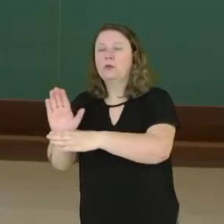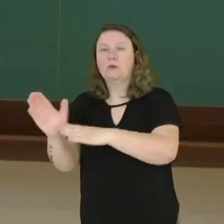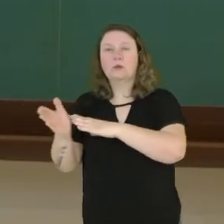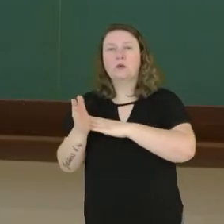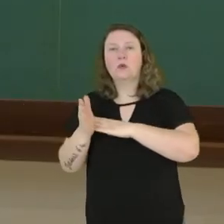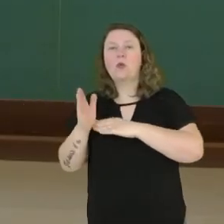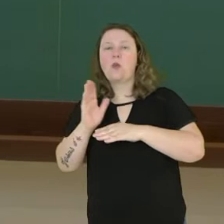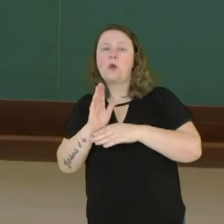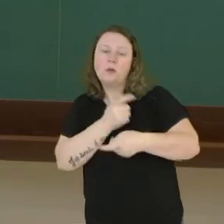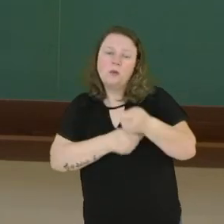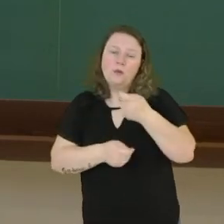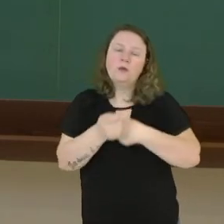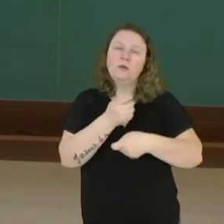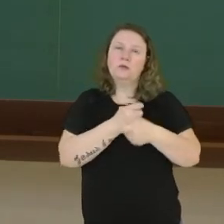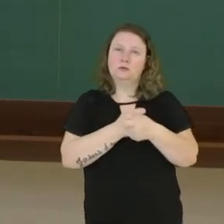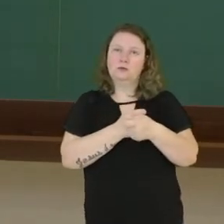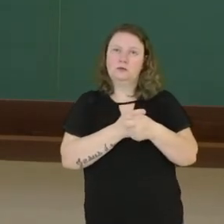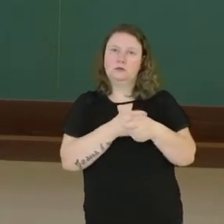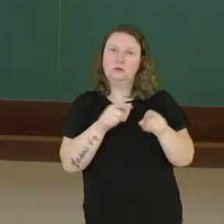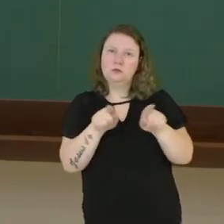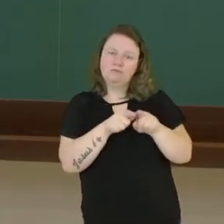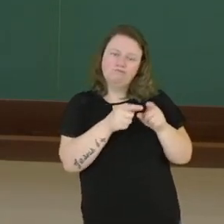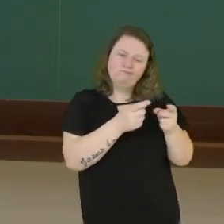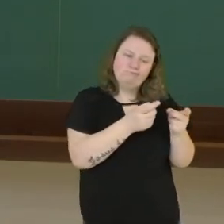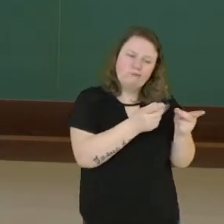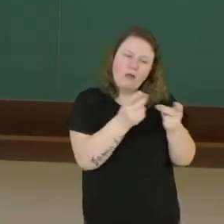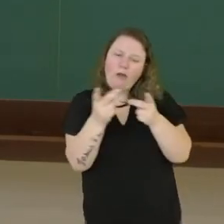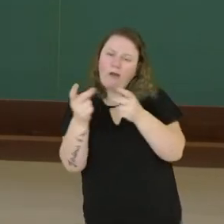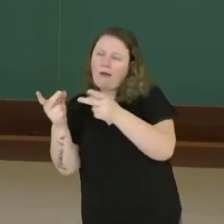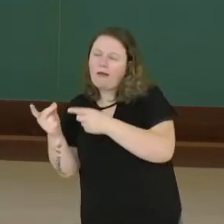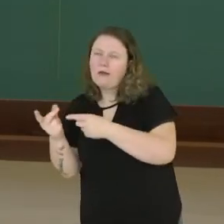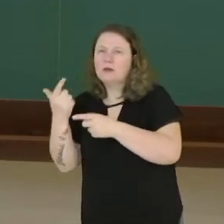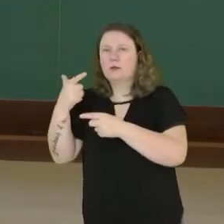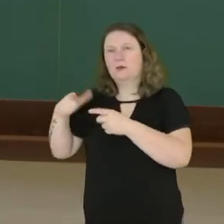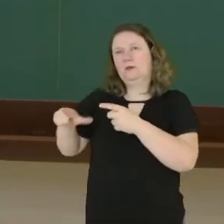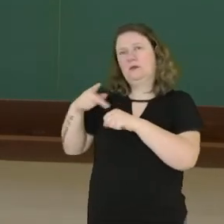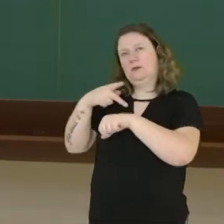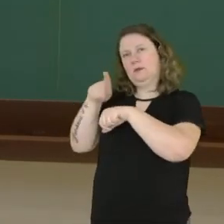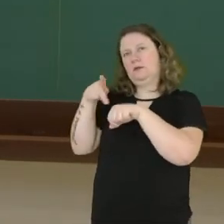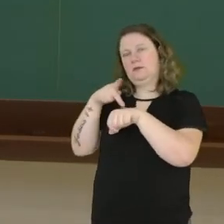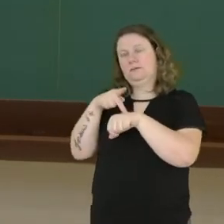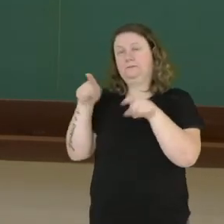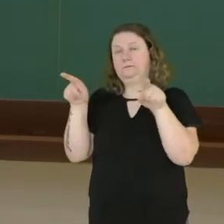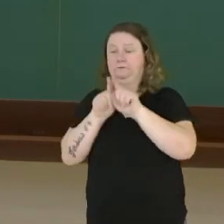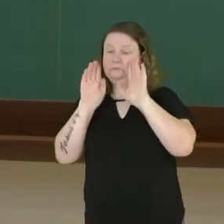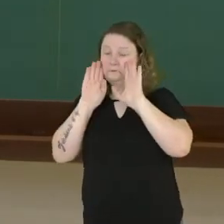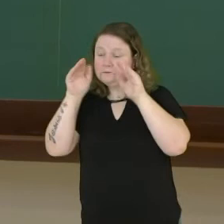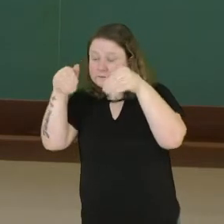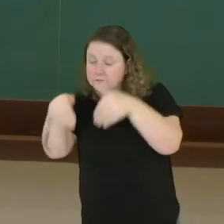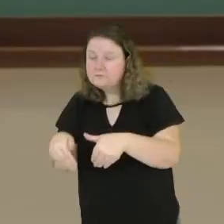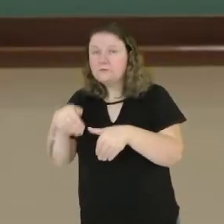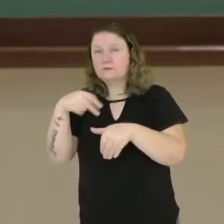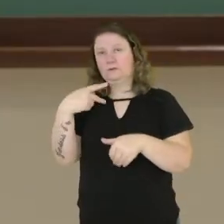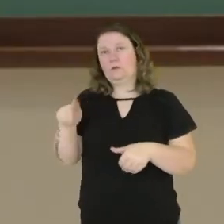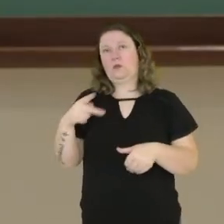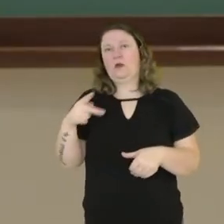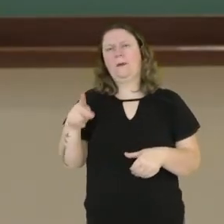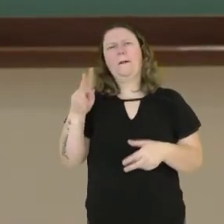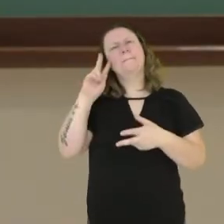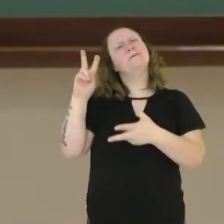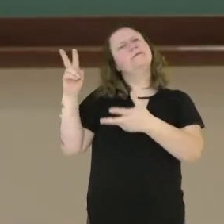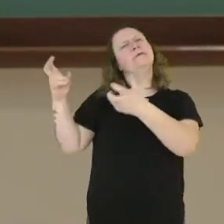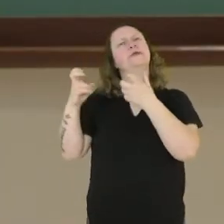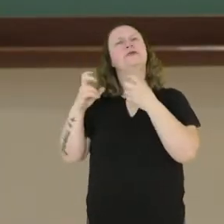de comércio, né, de exportação. E no caso do Paraguai, a gente tem que ver bem essa